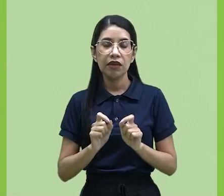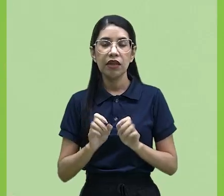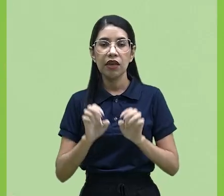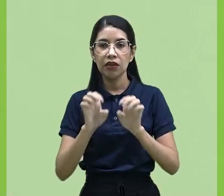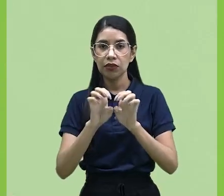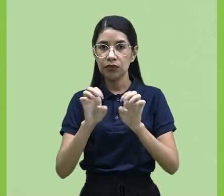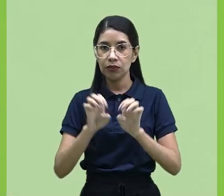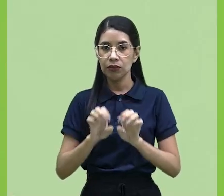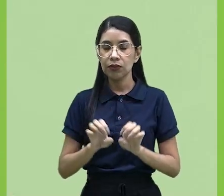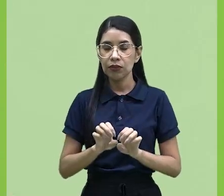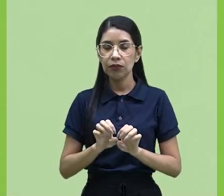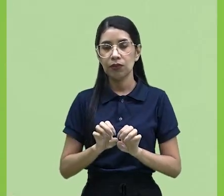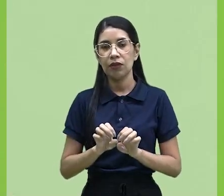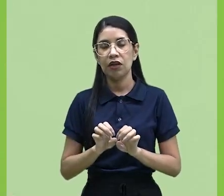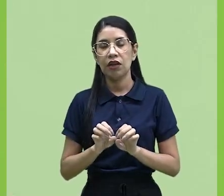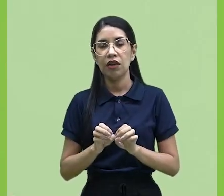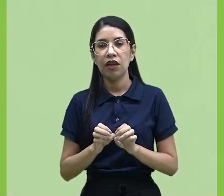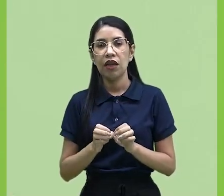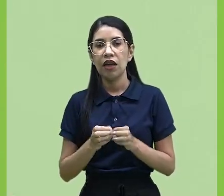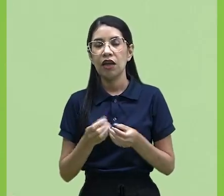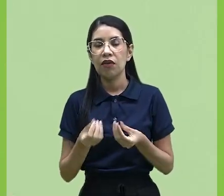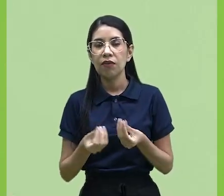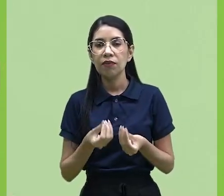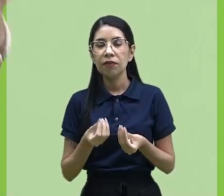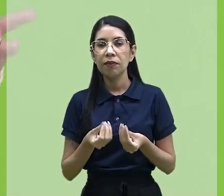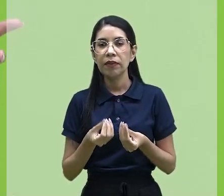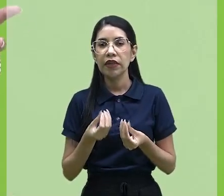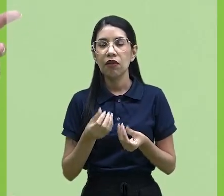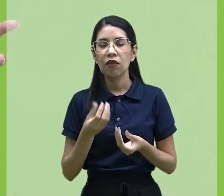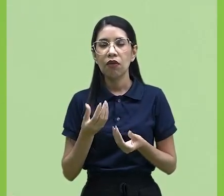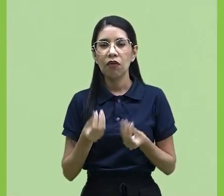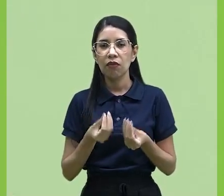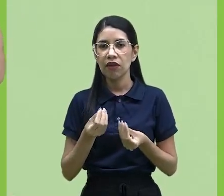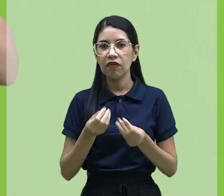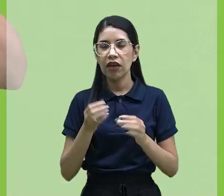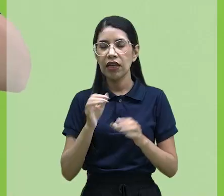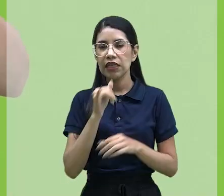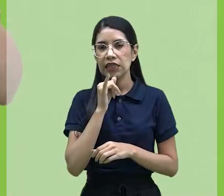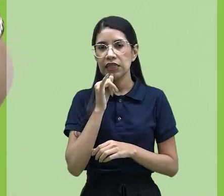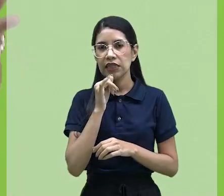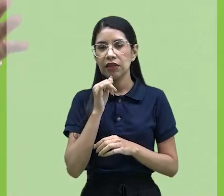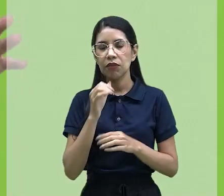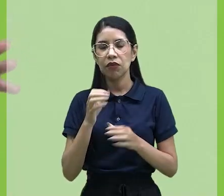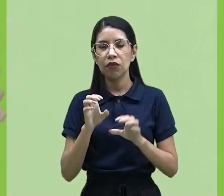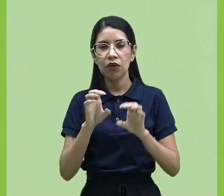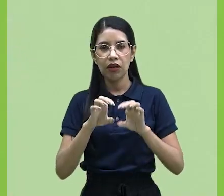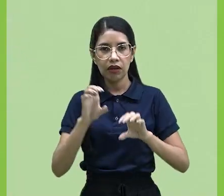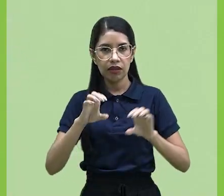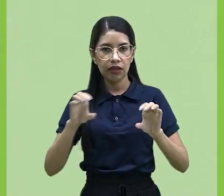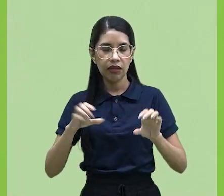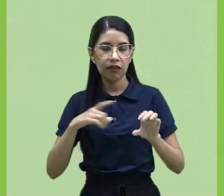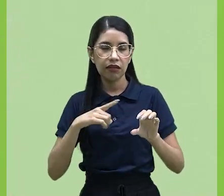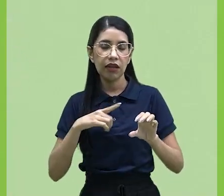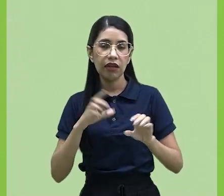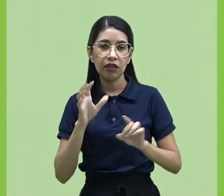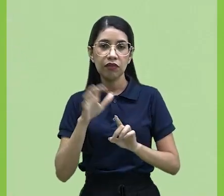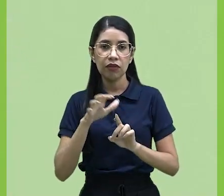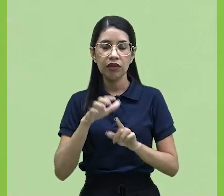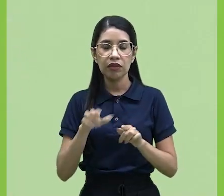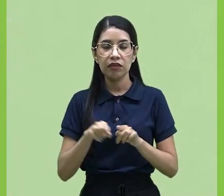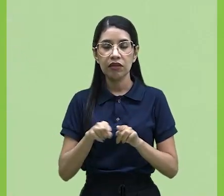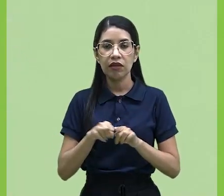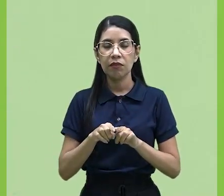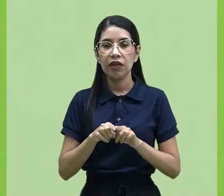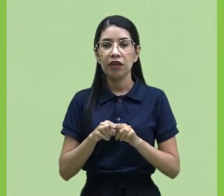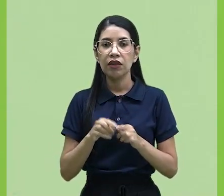formato, quando eu falo estrutura, né? A ideia é entender o formato. Então, o formato que aquela cadeia possui, ela vai interferir muito